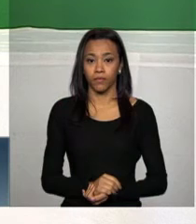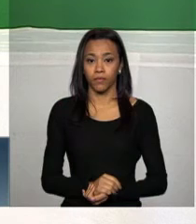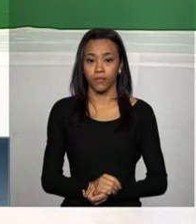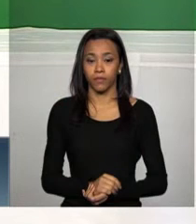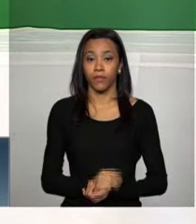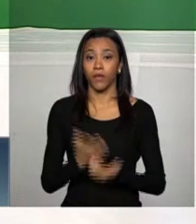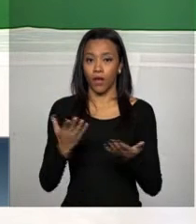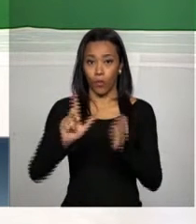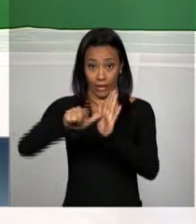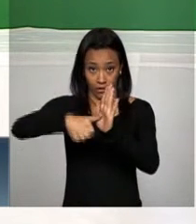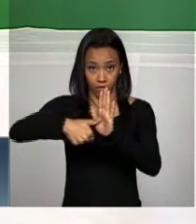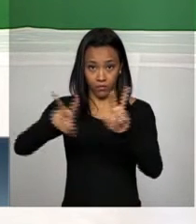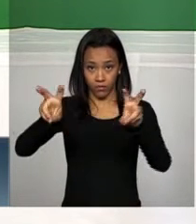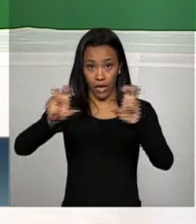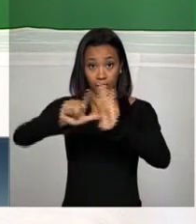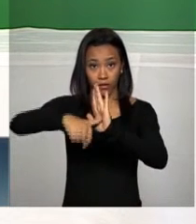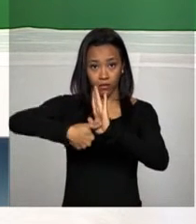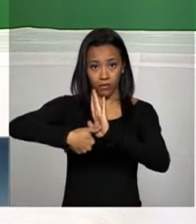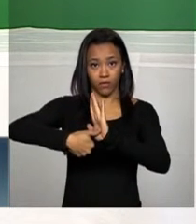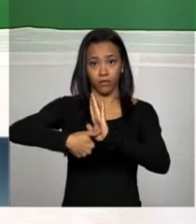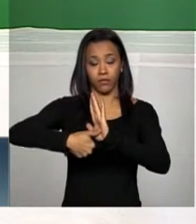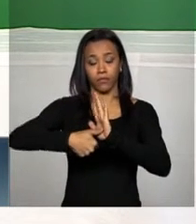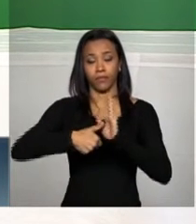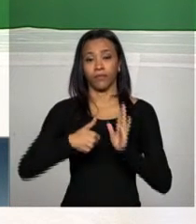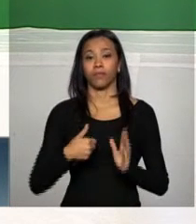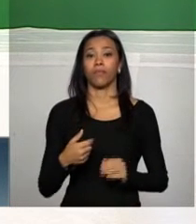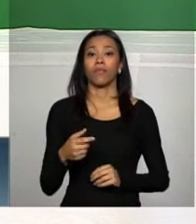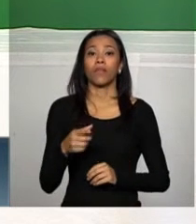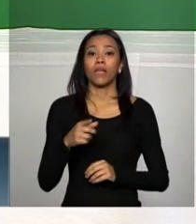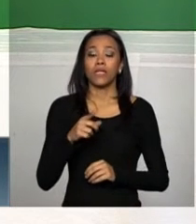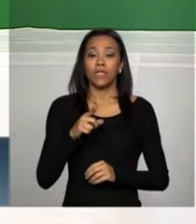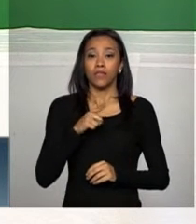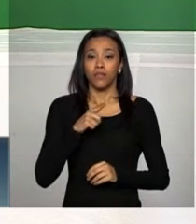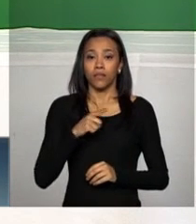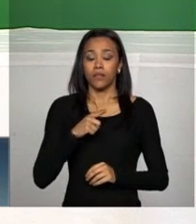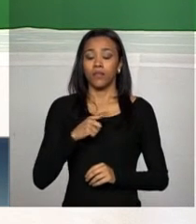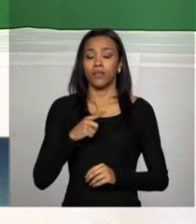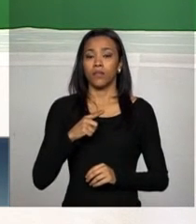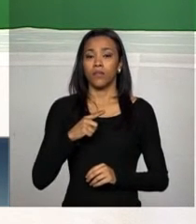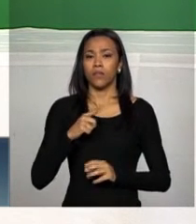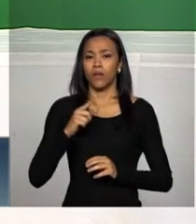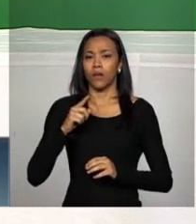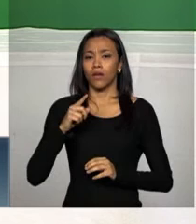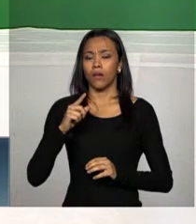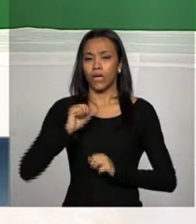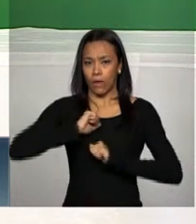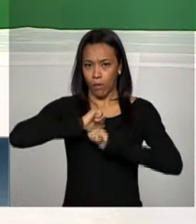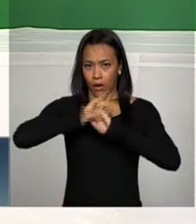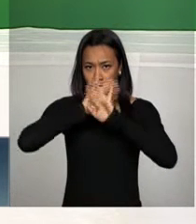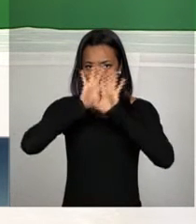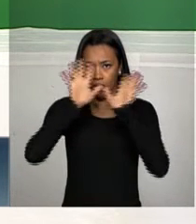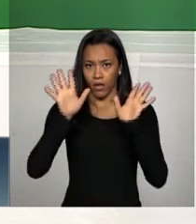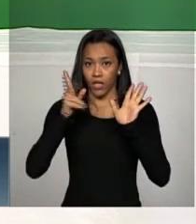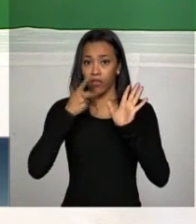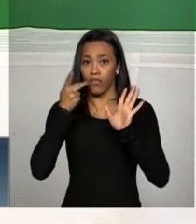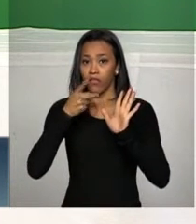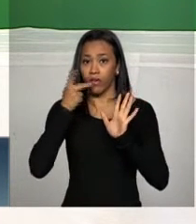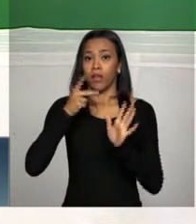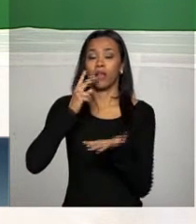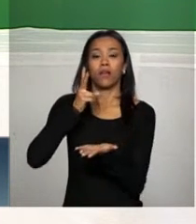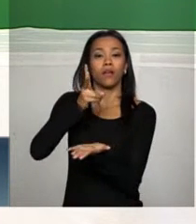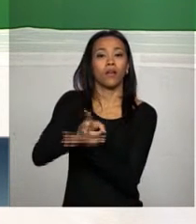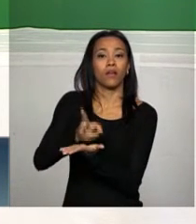O atraso. Tem ali na mensagem, na lâmina, uma mensagem clara que fala em